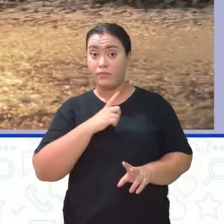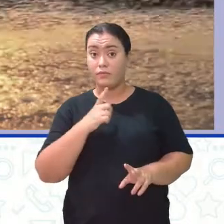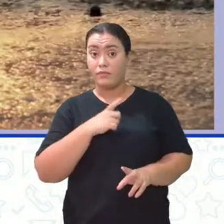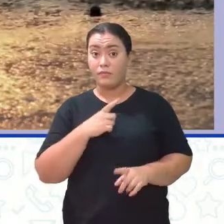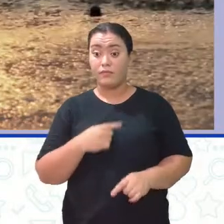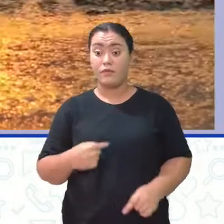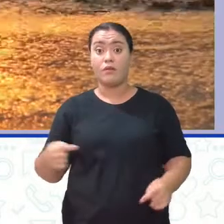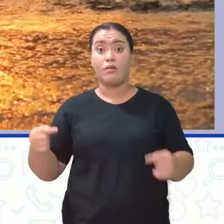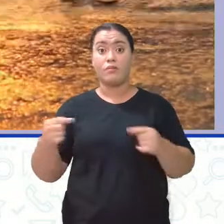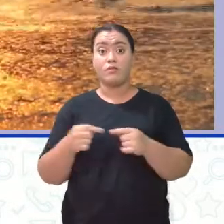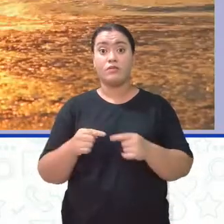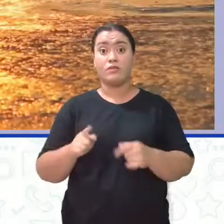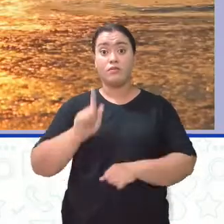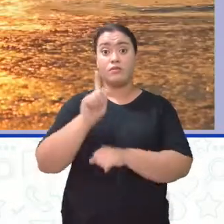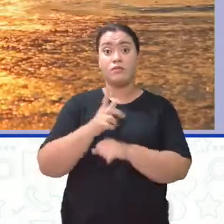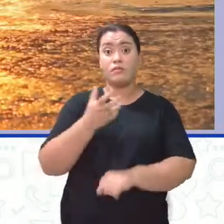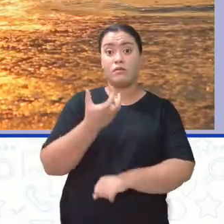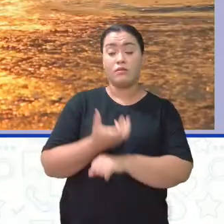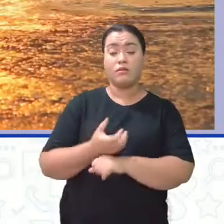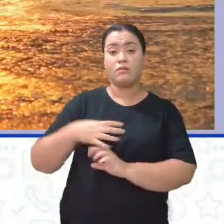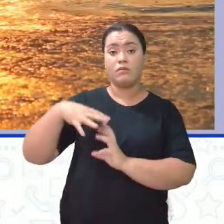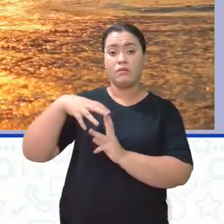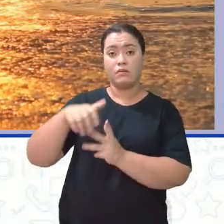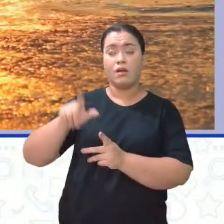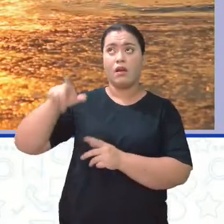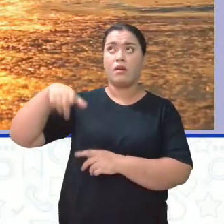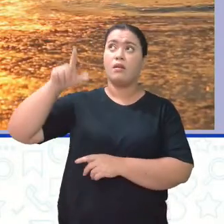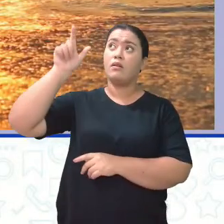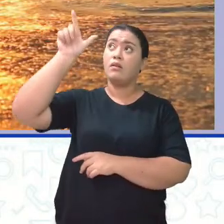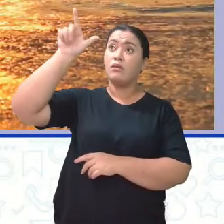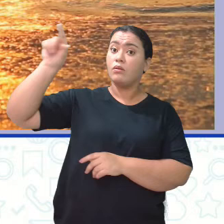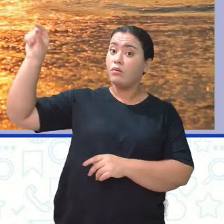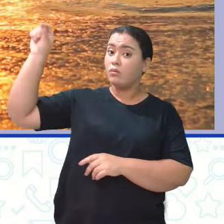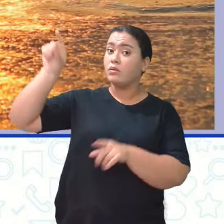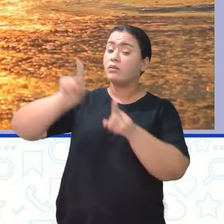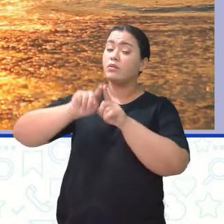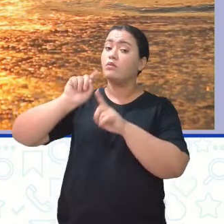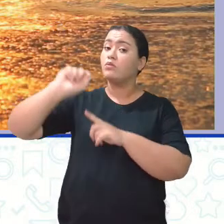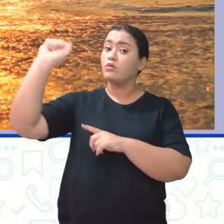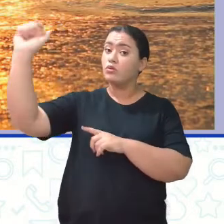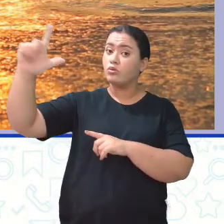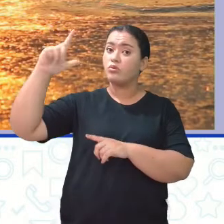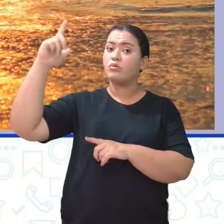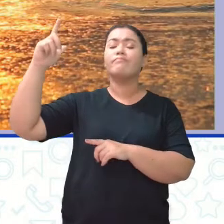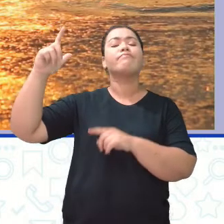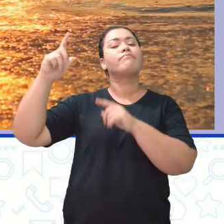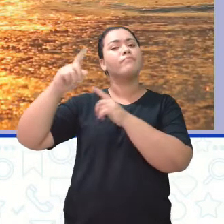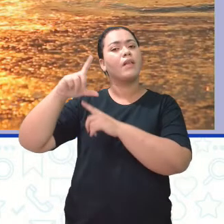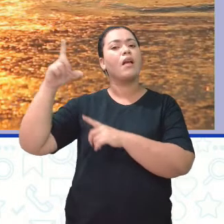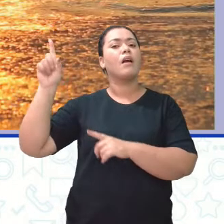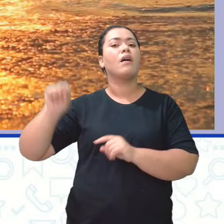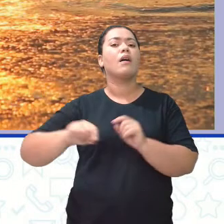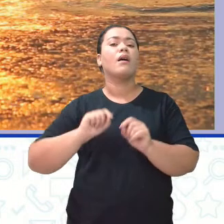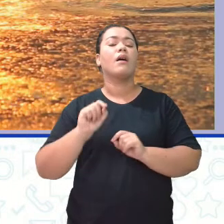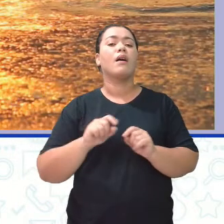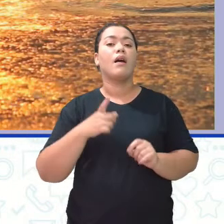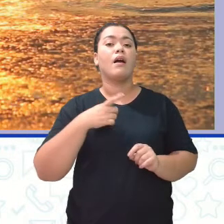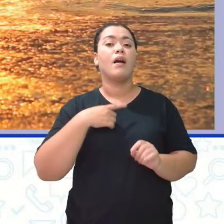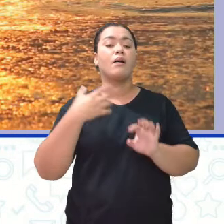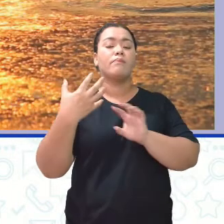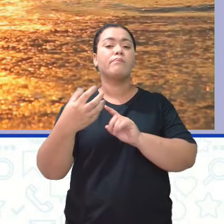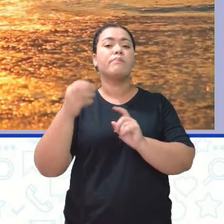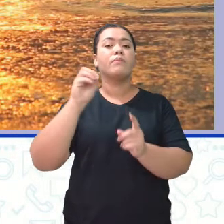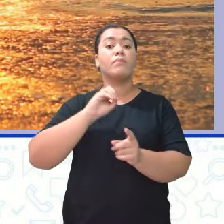forças gravitacionais exercidas tanto pela Lua quanto pelo Sol, e isso é em função das suas posições